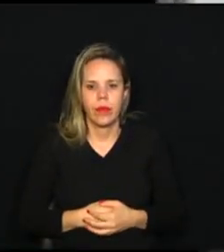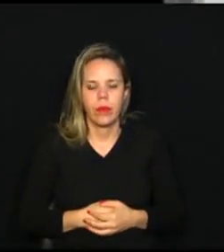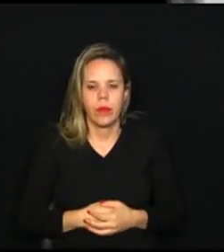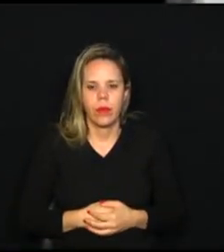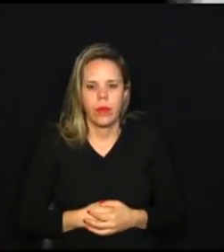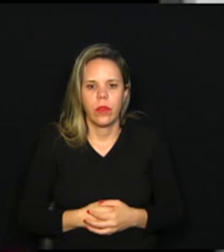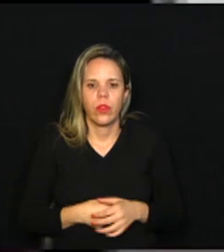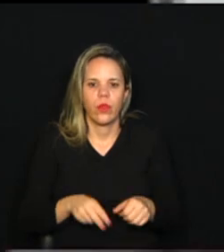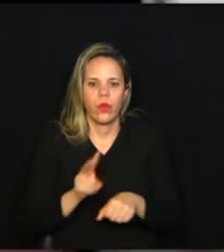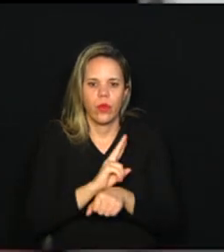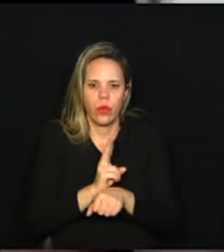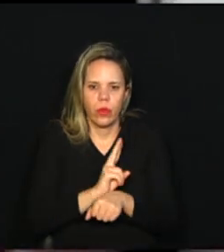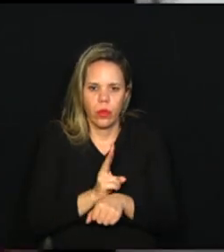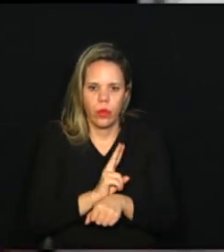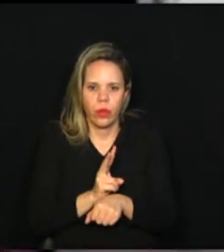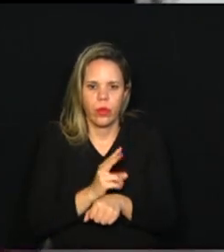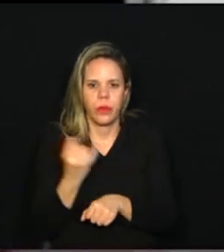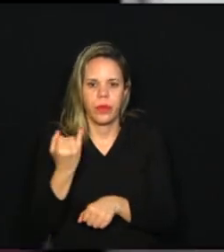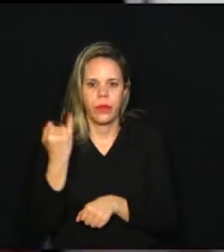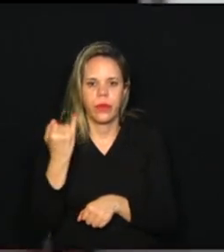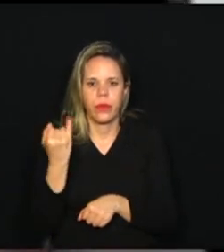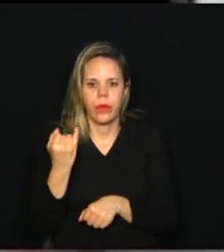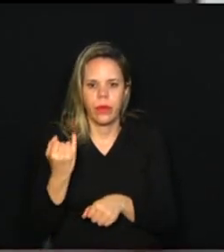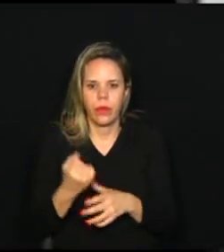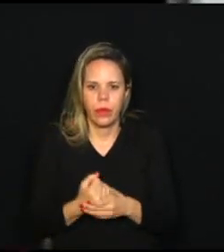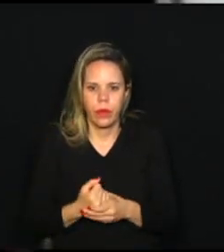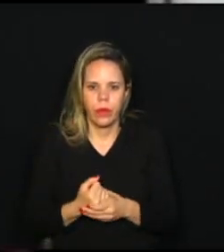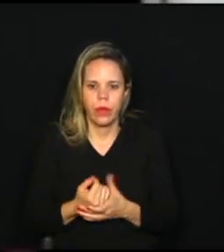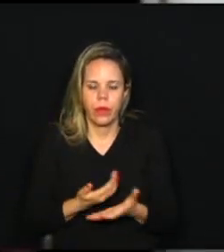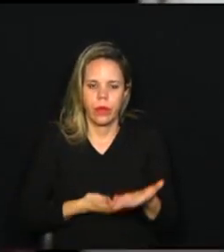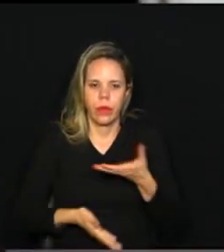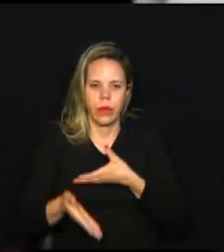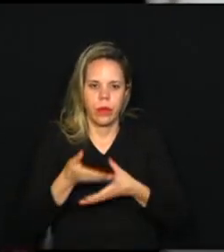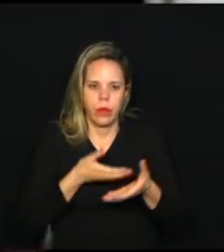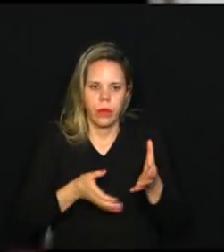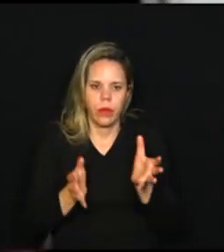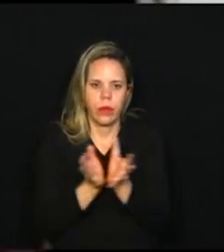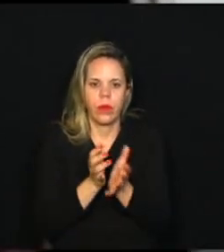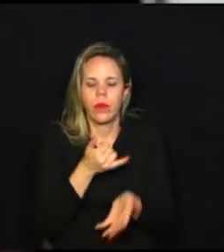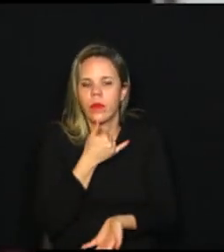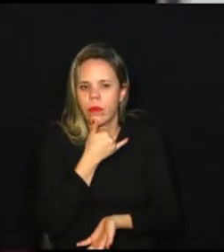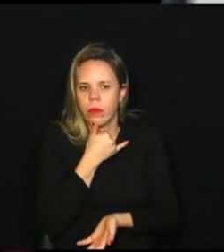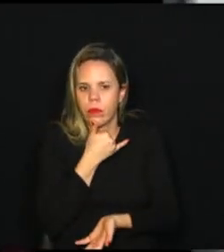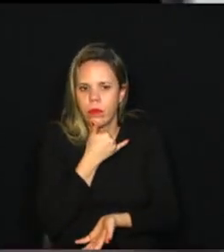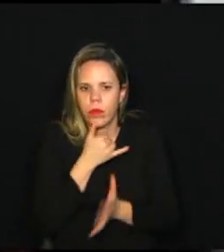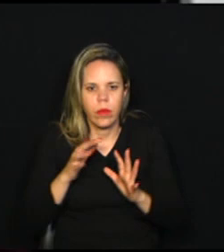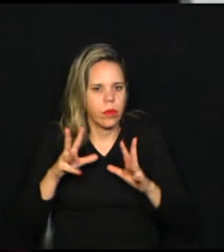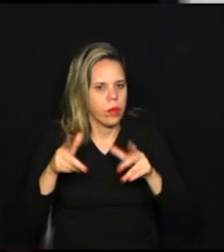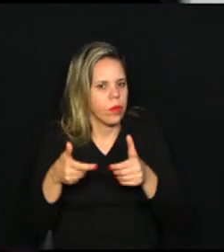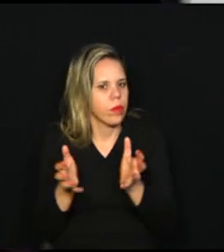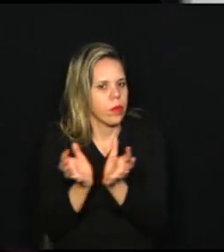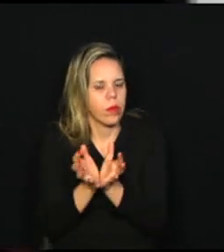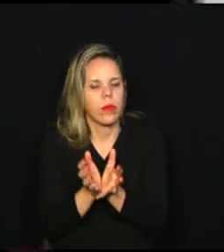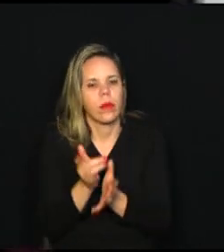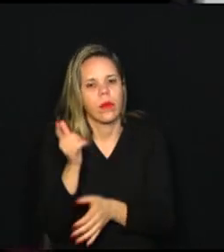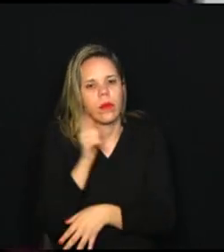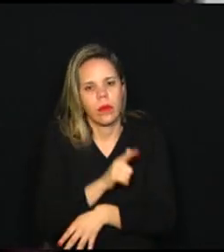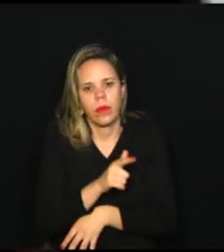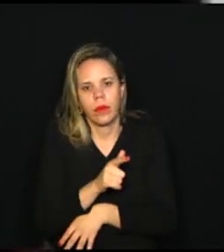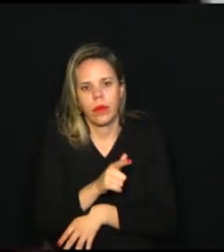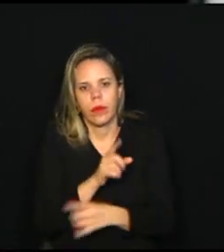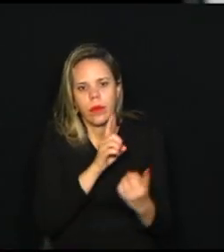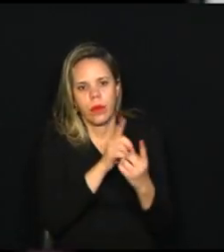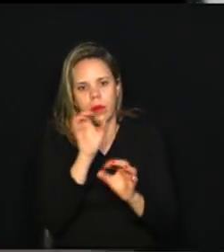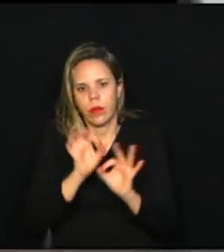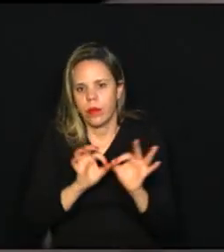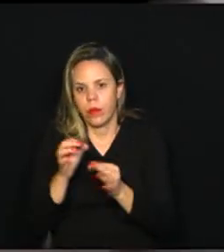da vigilância, que é muito importante o envolvimento das equipes, que infelizmente nem todas as unidades estão conseguindo se